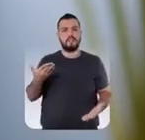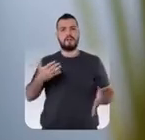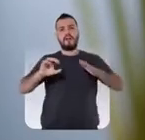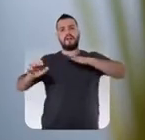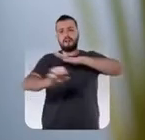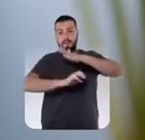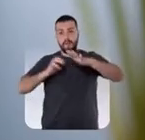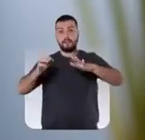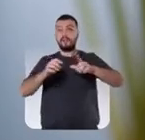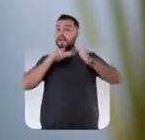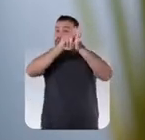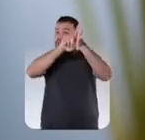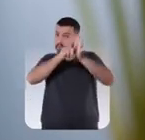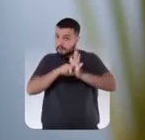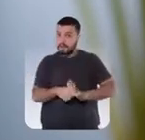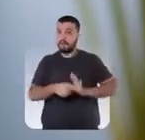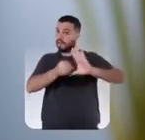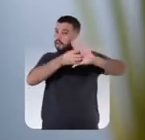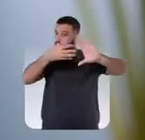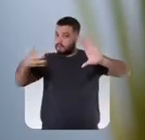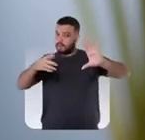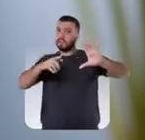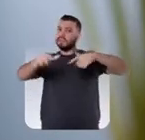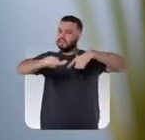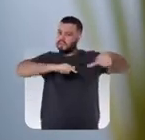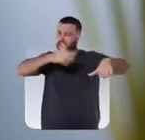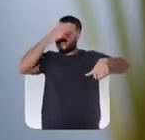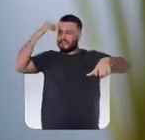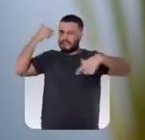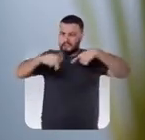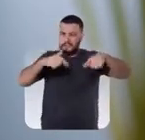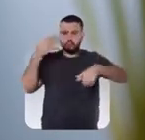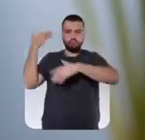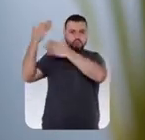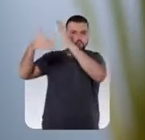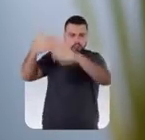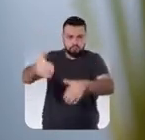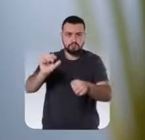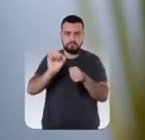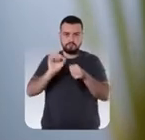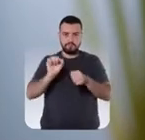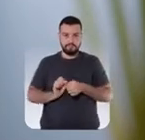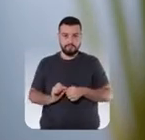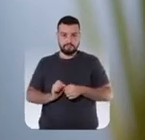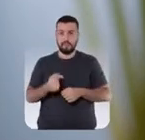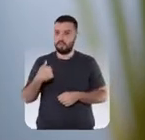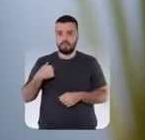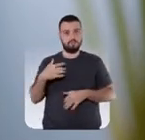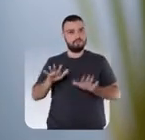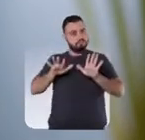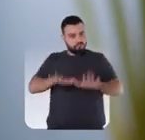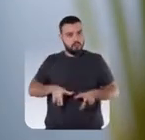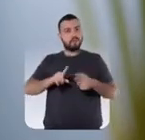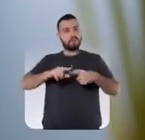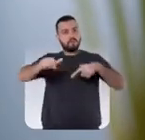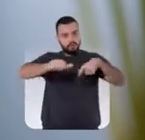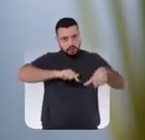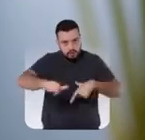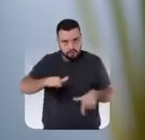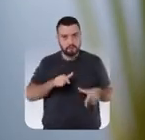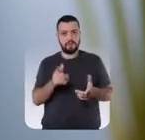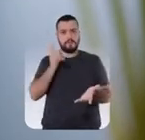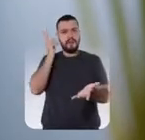pesquisa caracteriza muito trabalho da administração do Dr. Eric durante esses 4 anos. Mas não estamos acomodados, vamos trabalhar